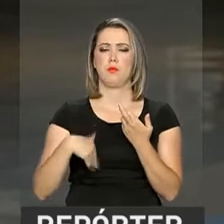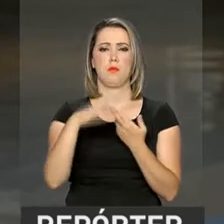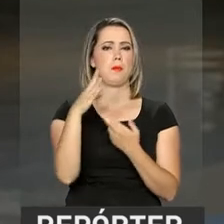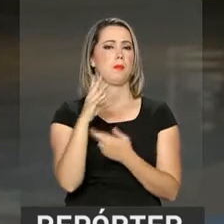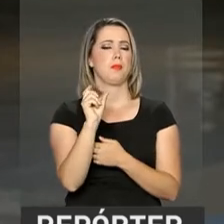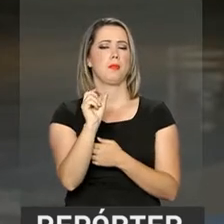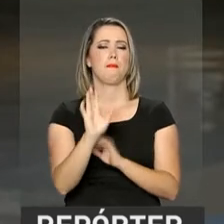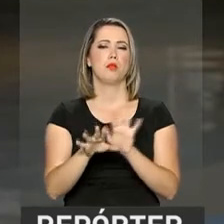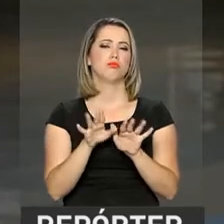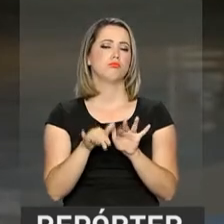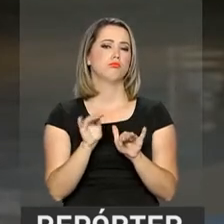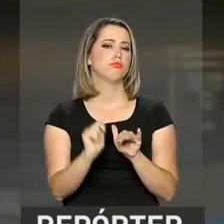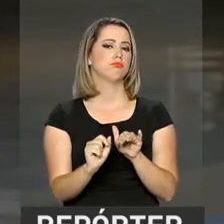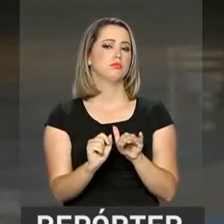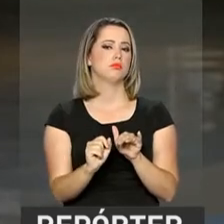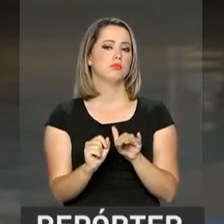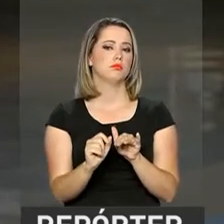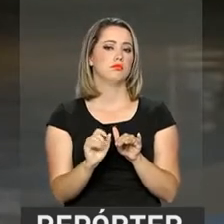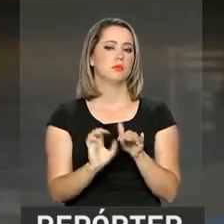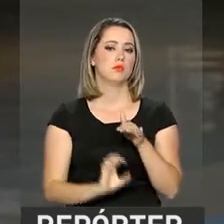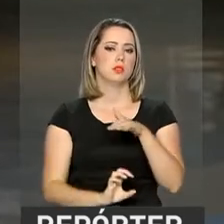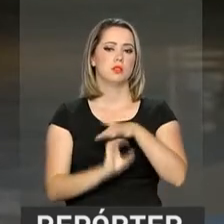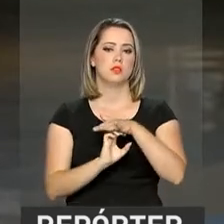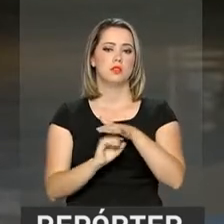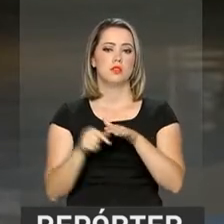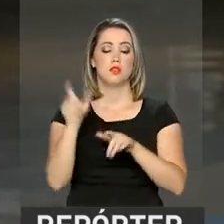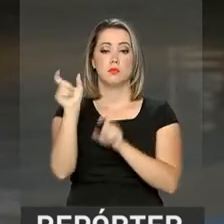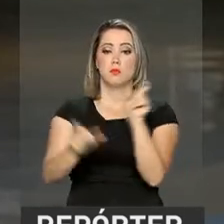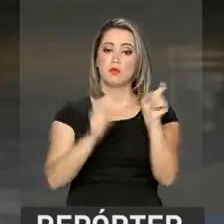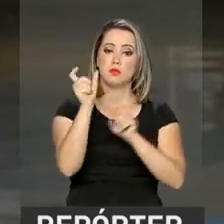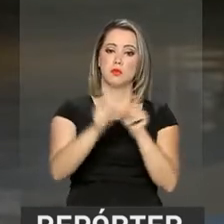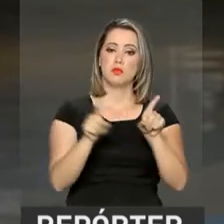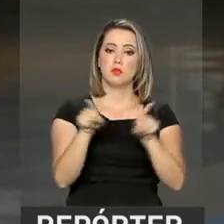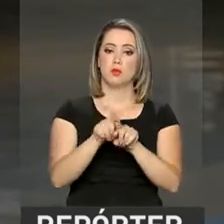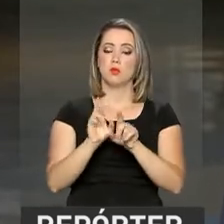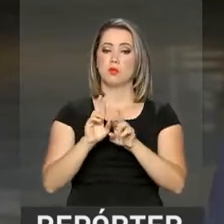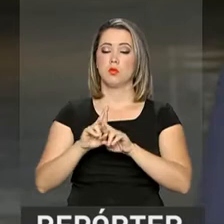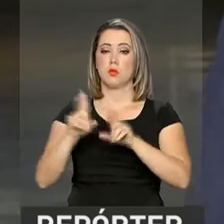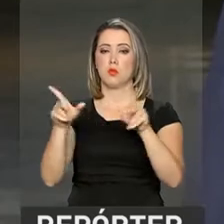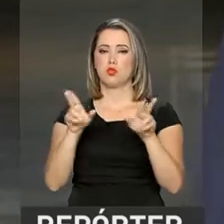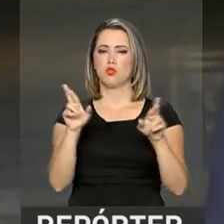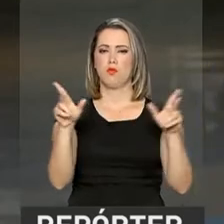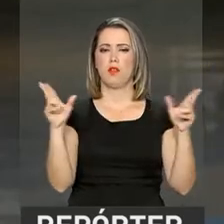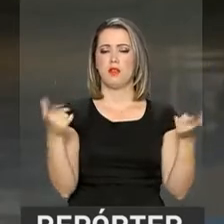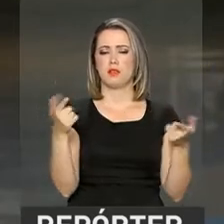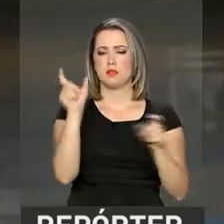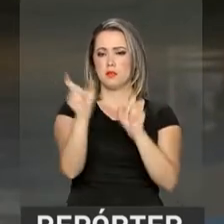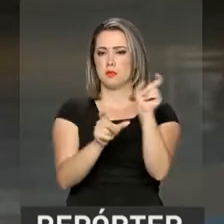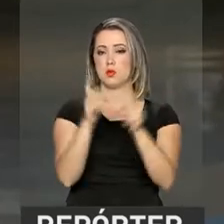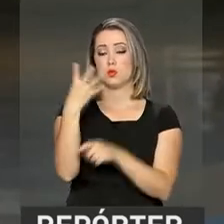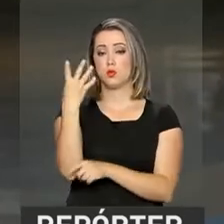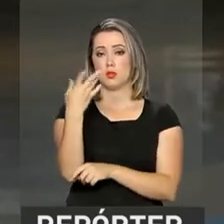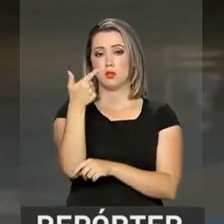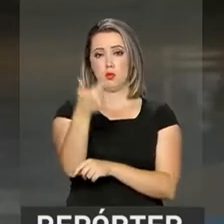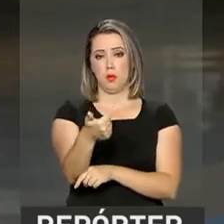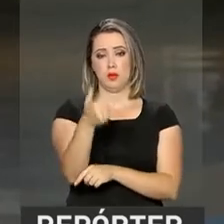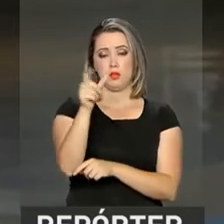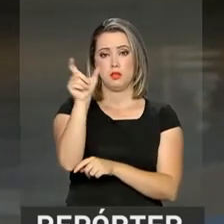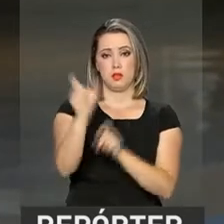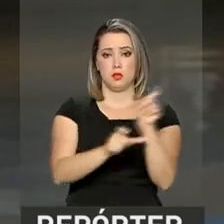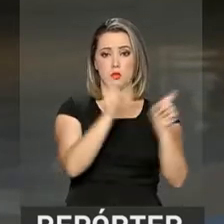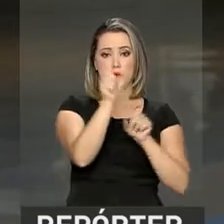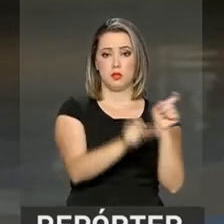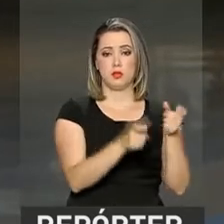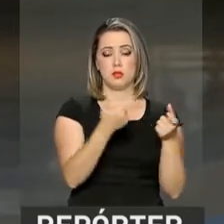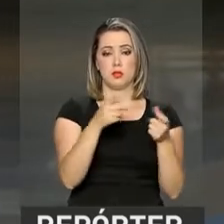de empresários especialistas e investidores de 42 países representando